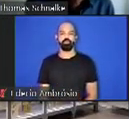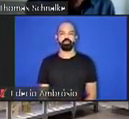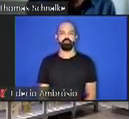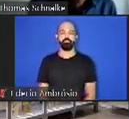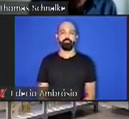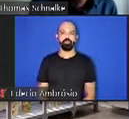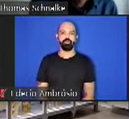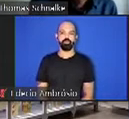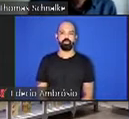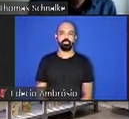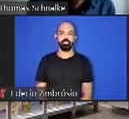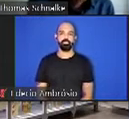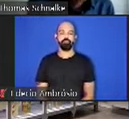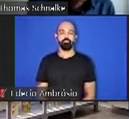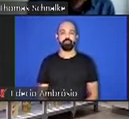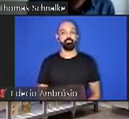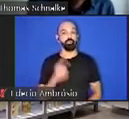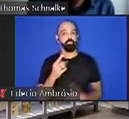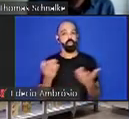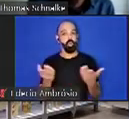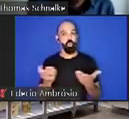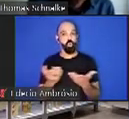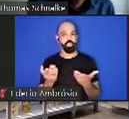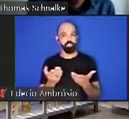Isso é o que nós temos hoje,